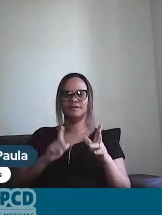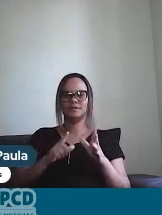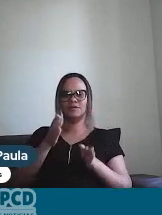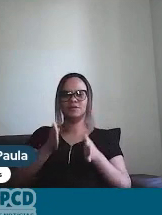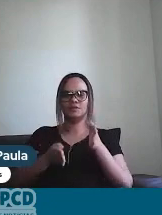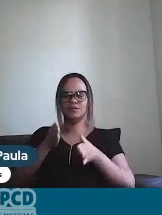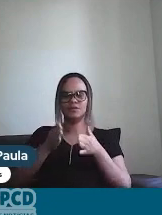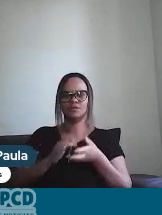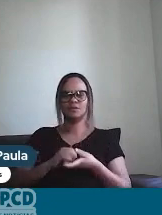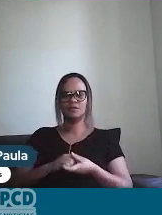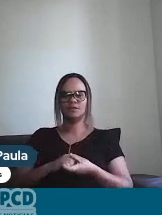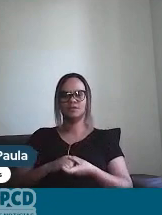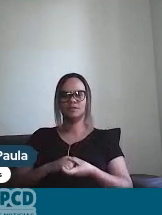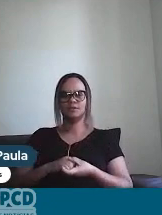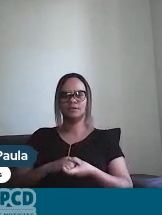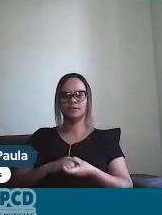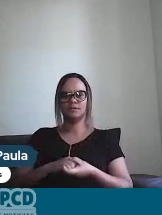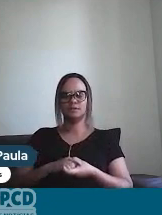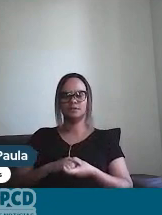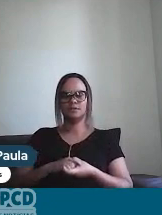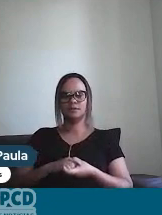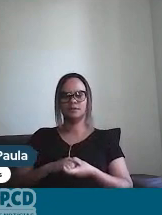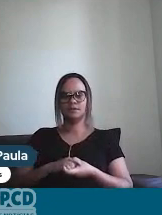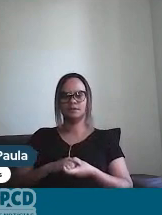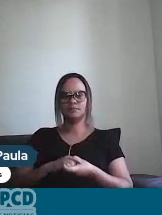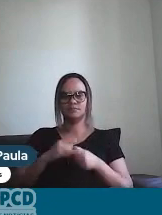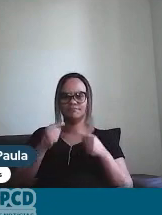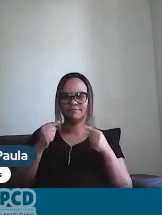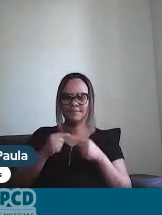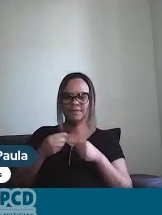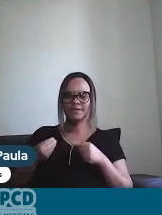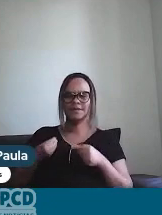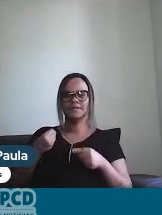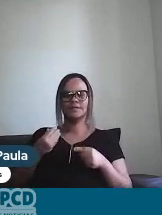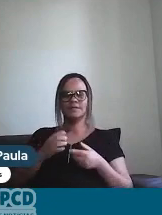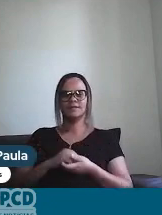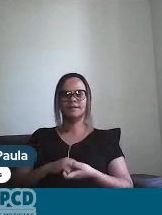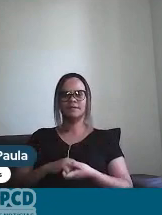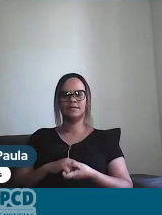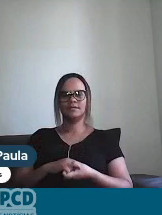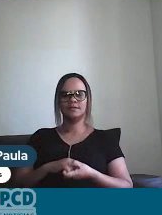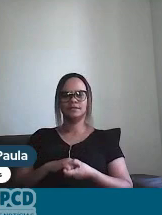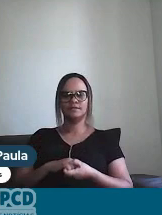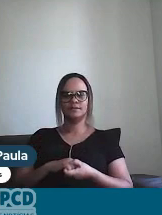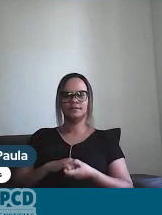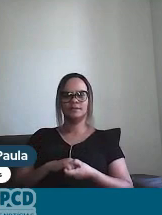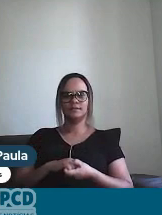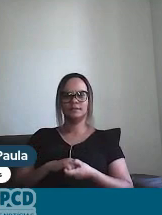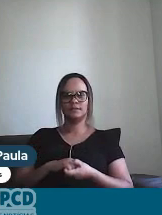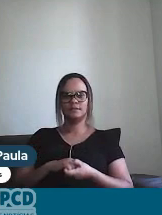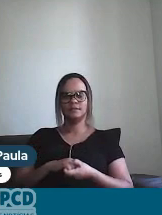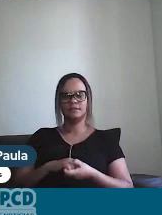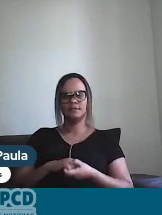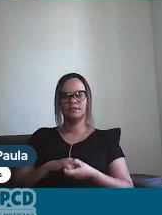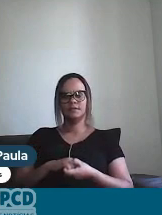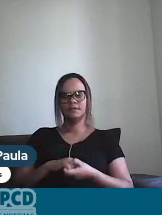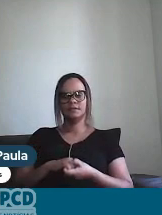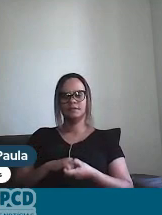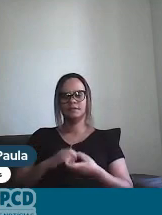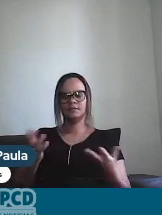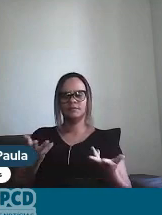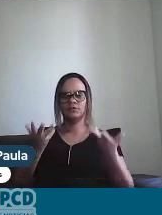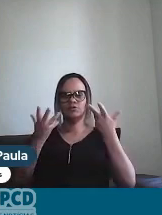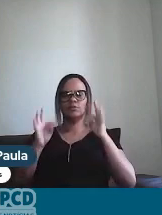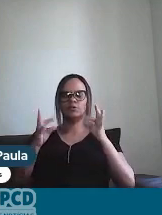período aí, né, de que vão coexistir as duas formas de avaliar, até porque a gente não vai conseguir avaliar todas as pessoas que demandarem num